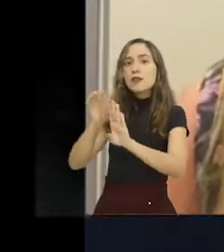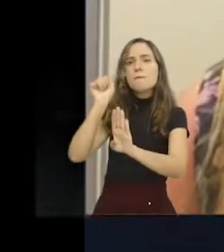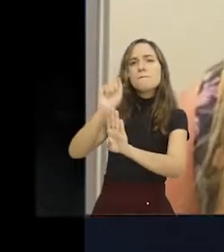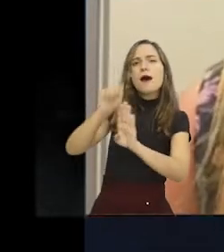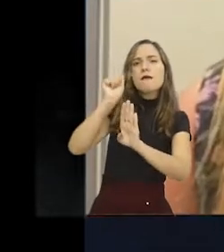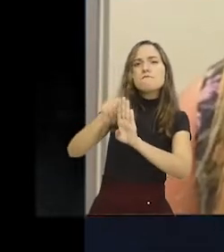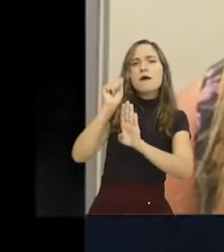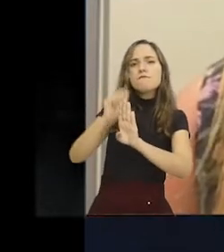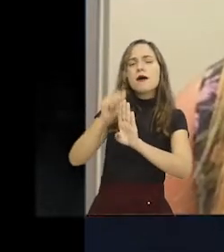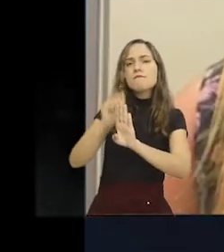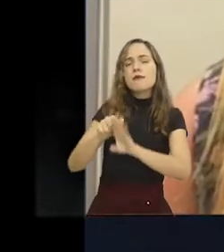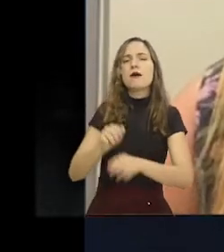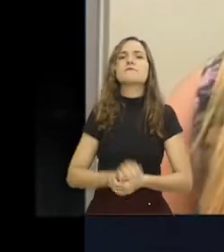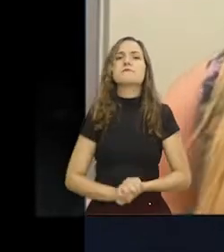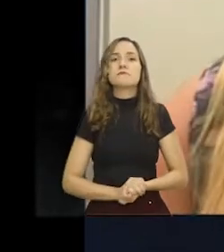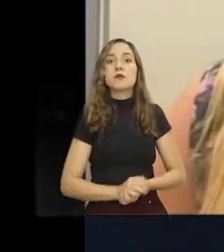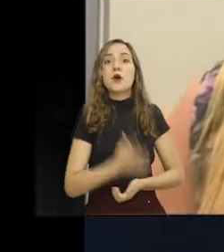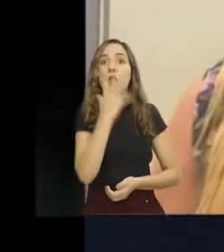porta.